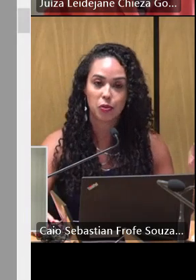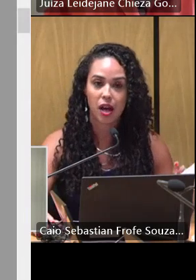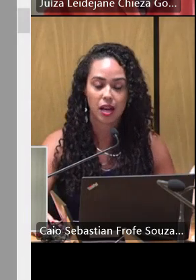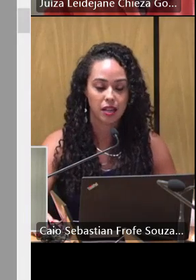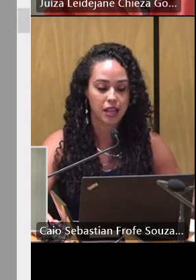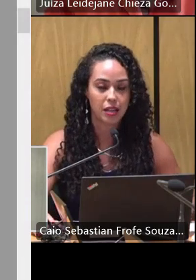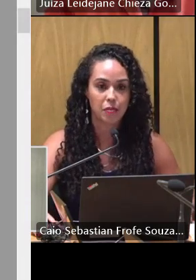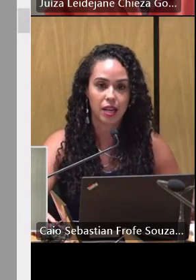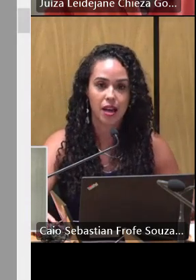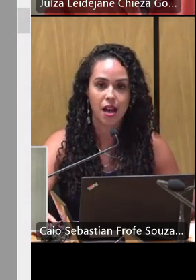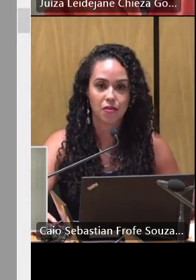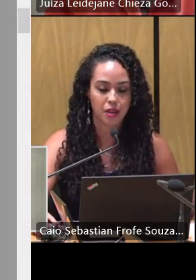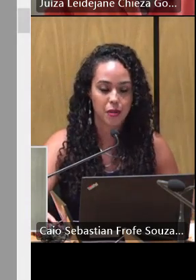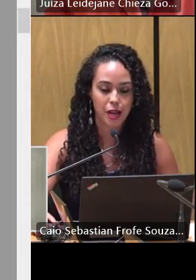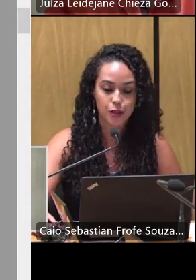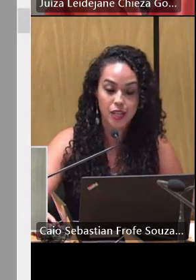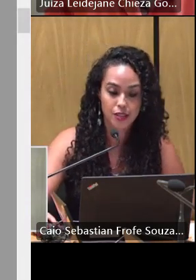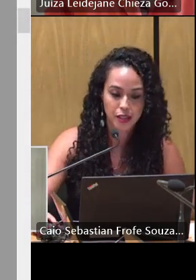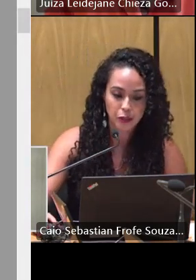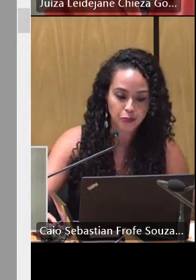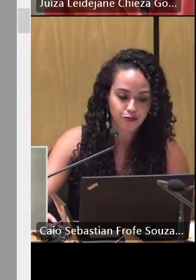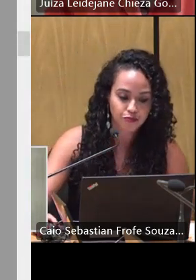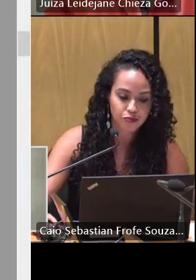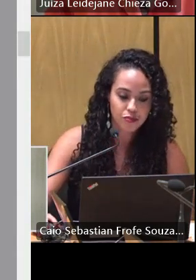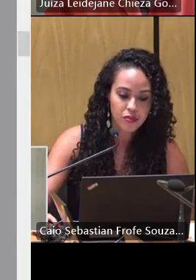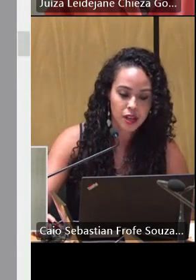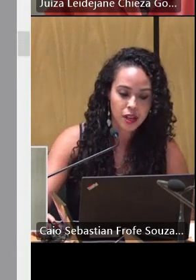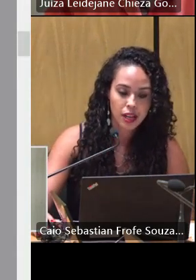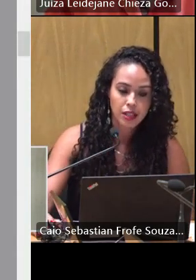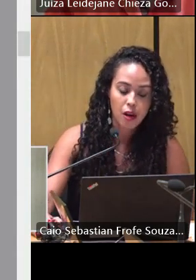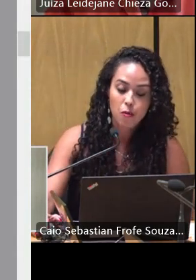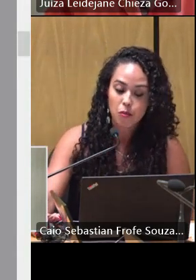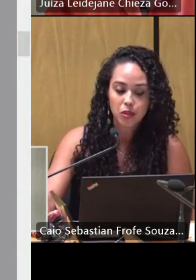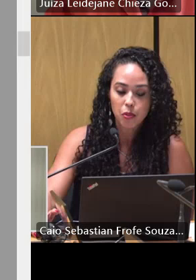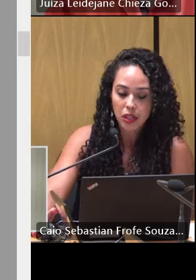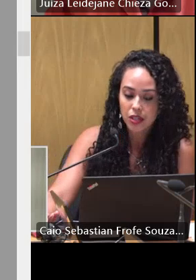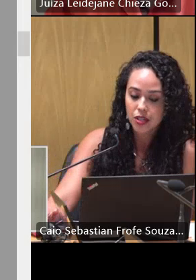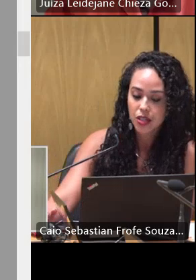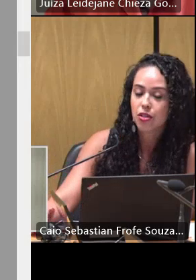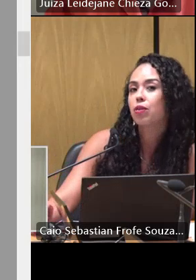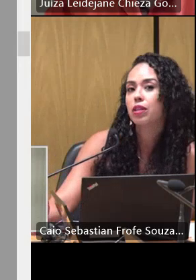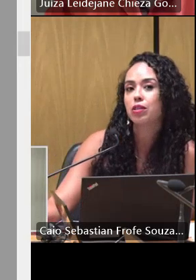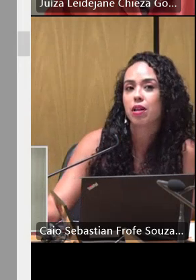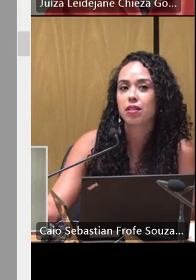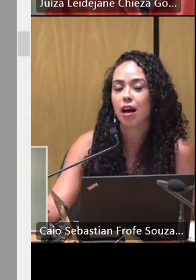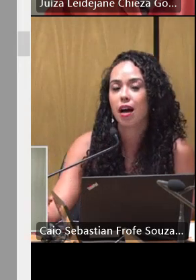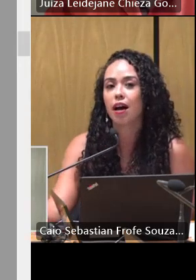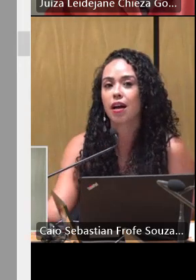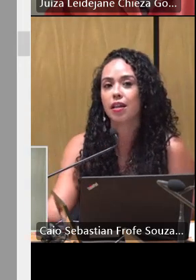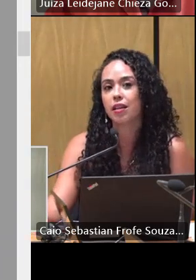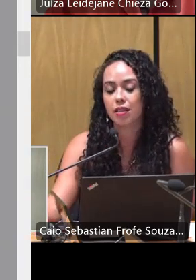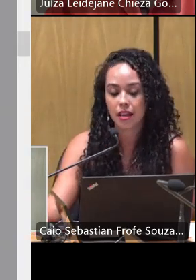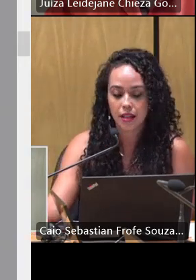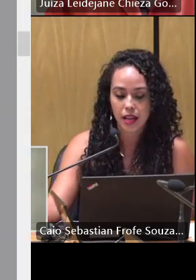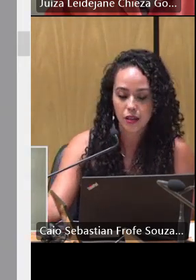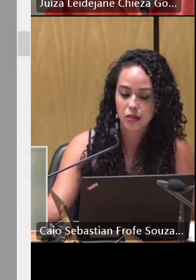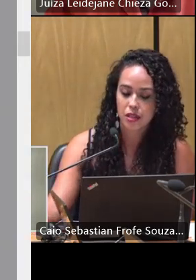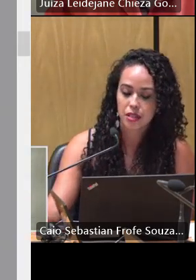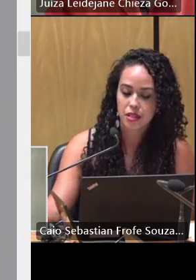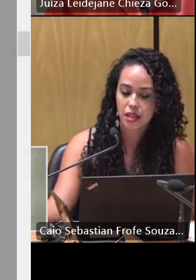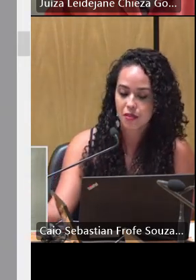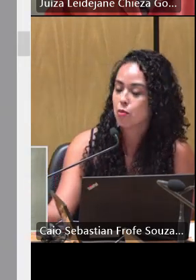portuária aqui da pequena África pertinho da gente então é muito importante a gente contextualizar e entender